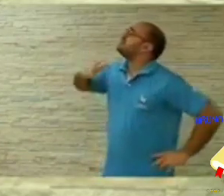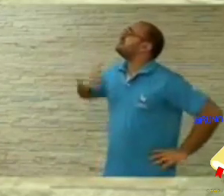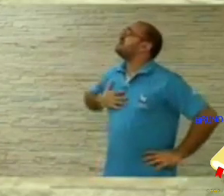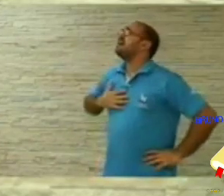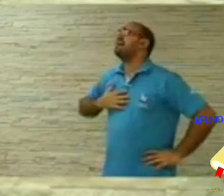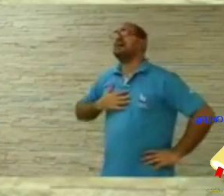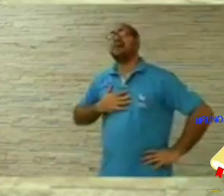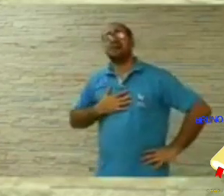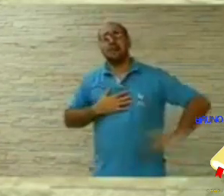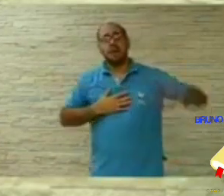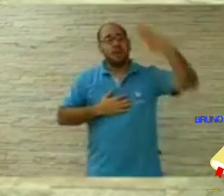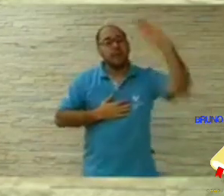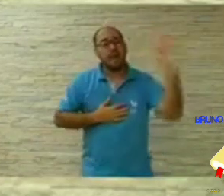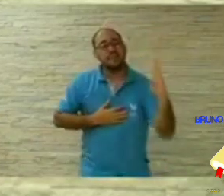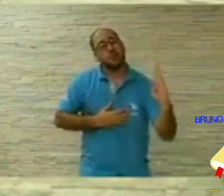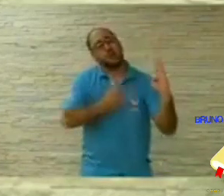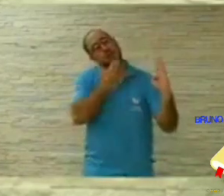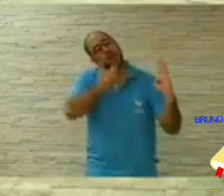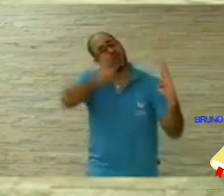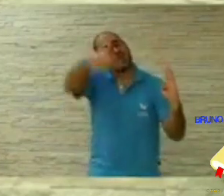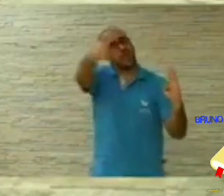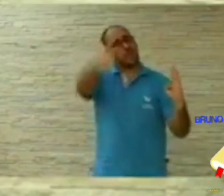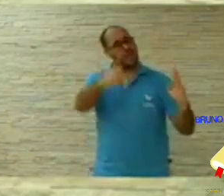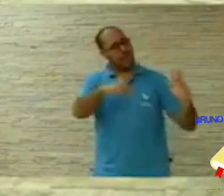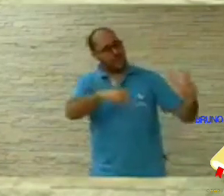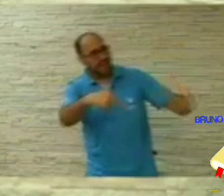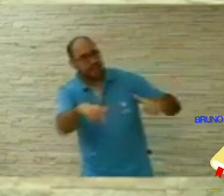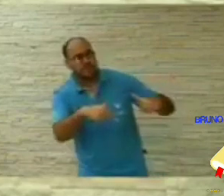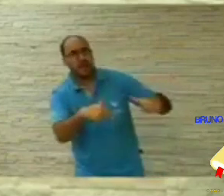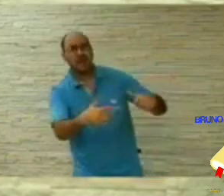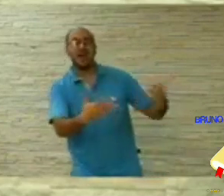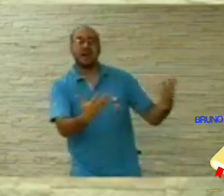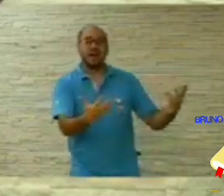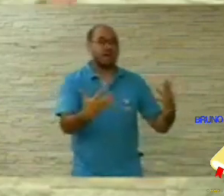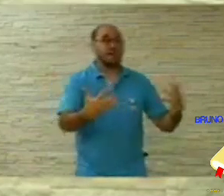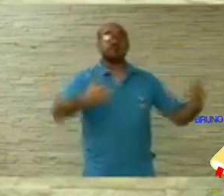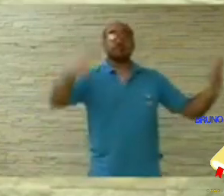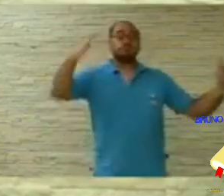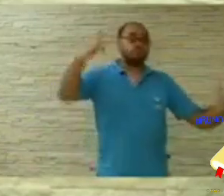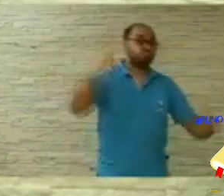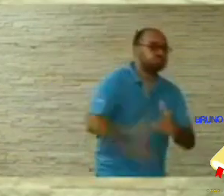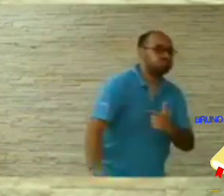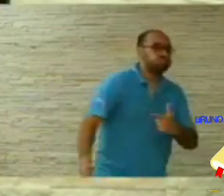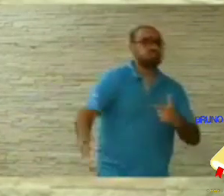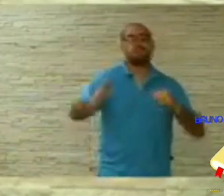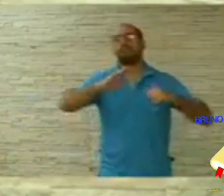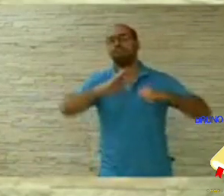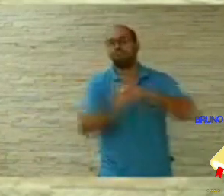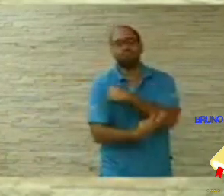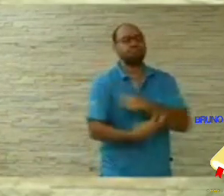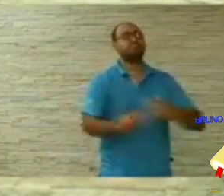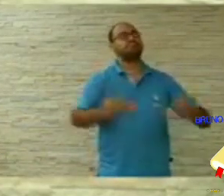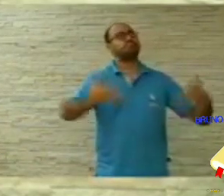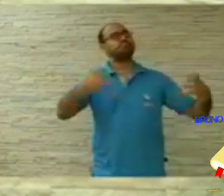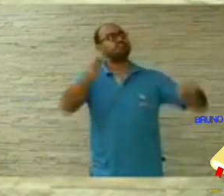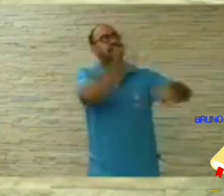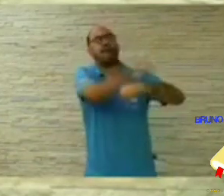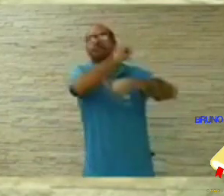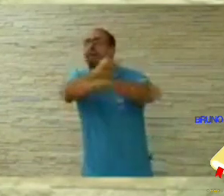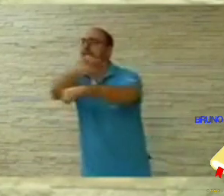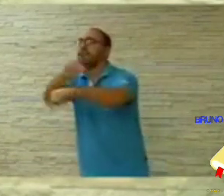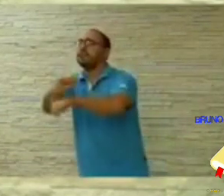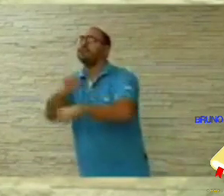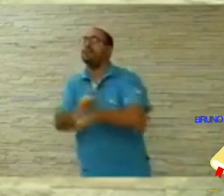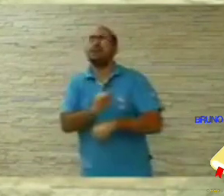parecia que ia melhorar, parecia que as coisas iam melhorar no início do ano, vem essa crise do coronavírus, vem esse problema de